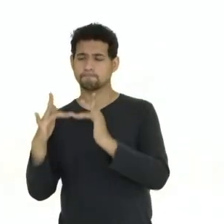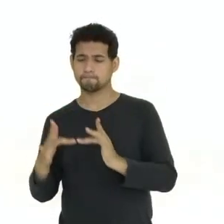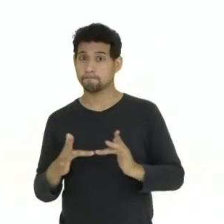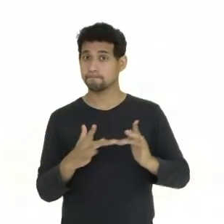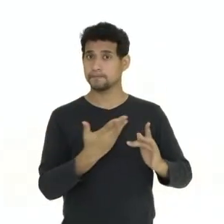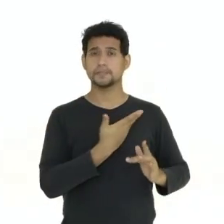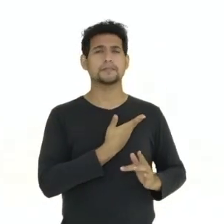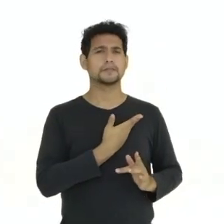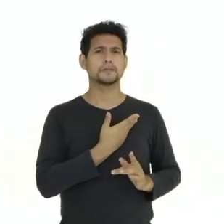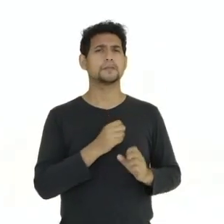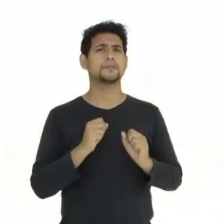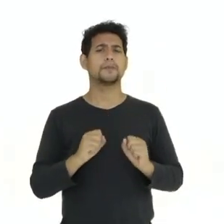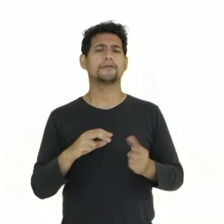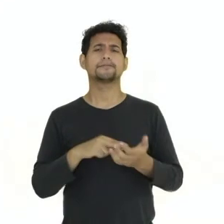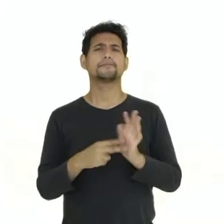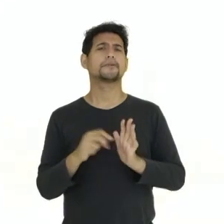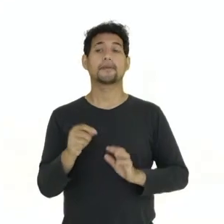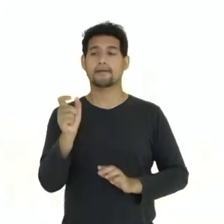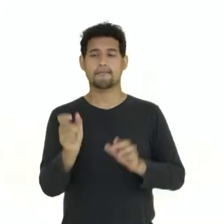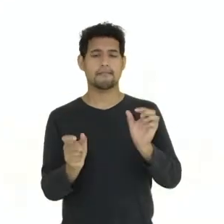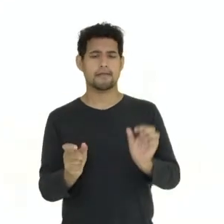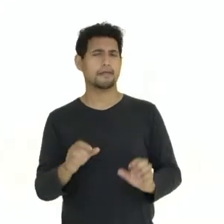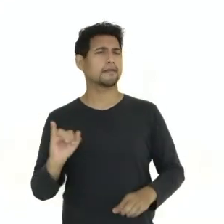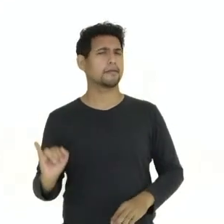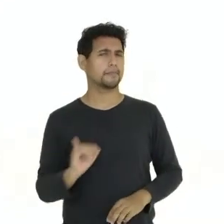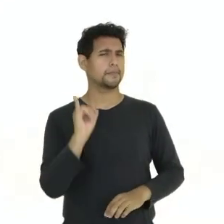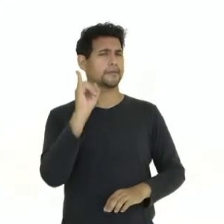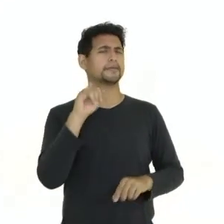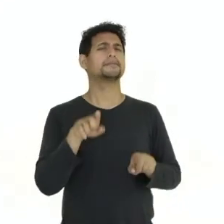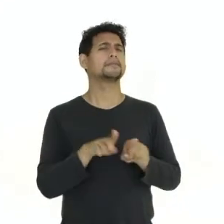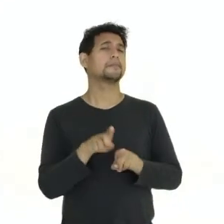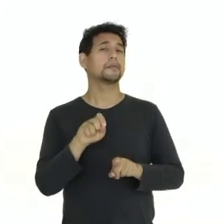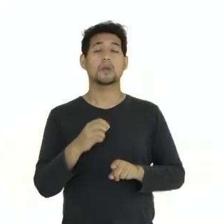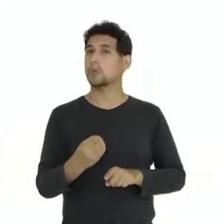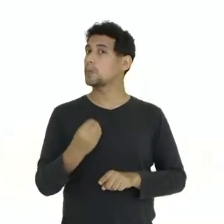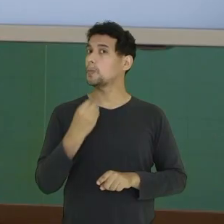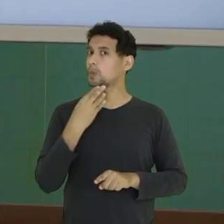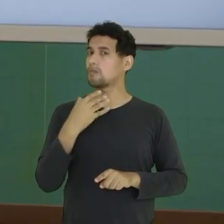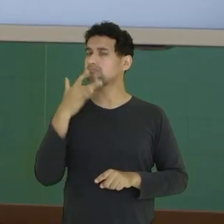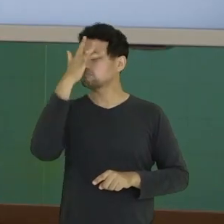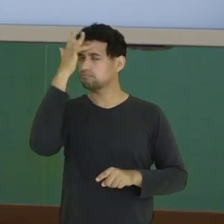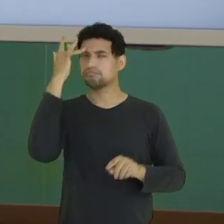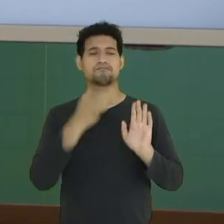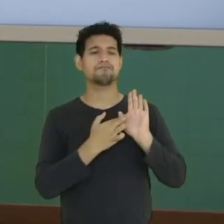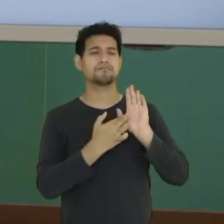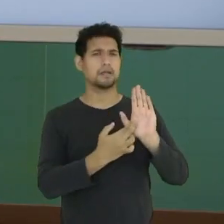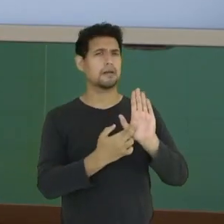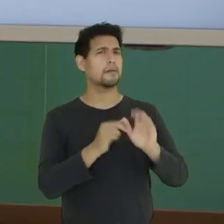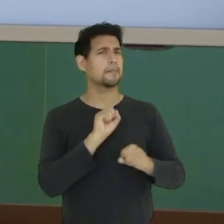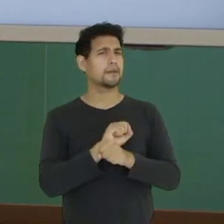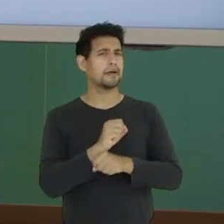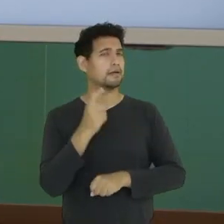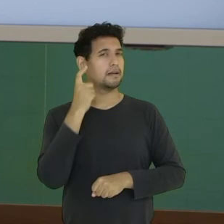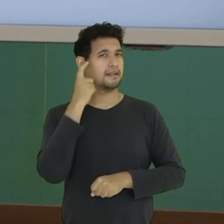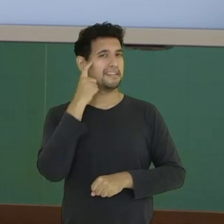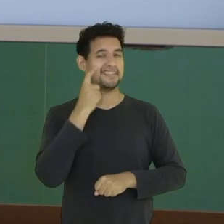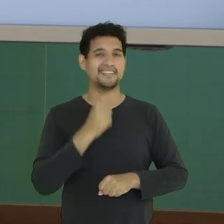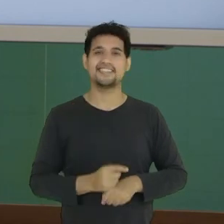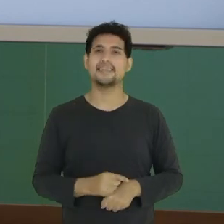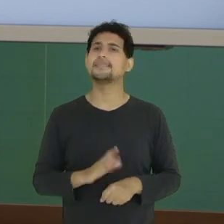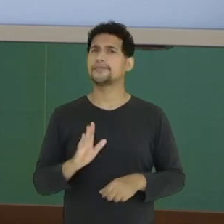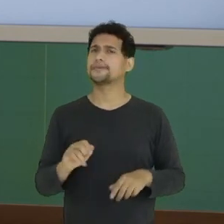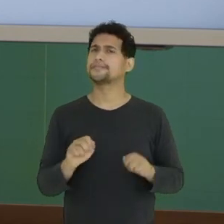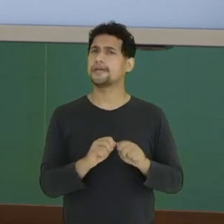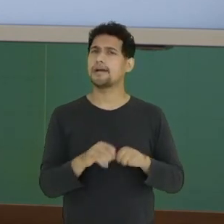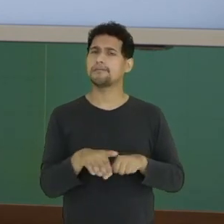colegas podem ser características importantes para um bom representante. Pense nisso, né? Legal, né? Então, fizemos